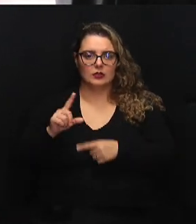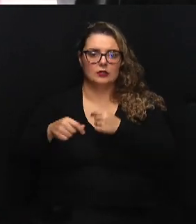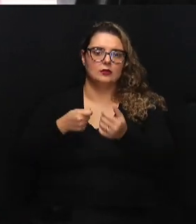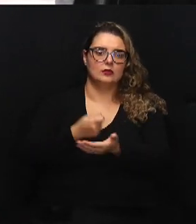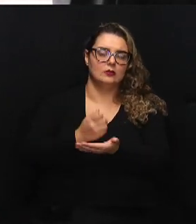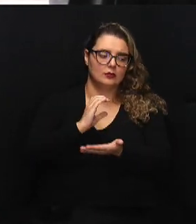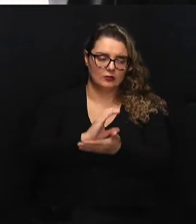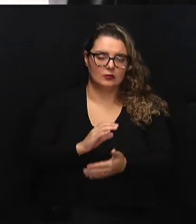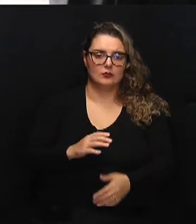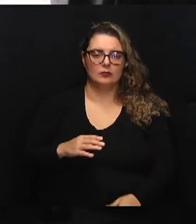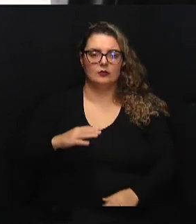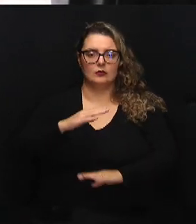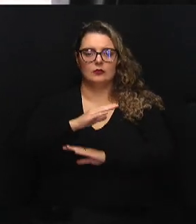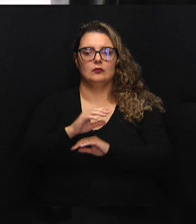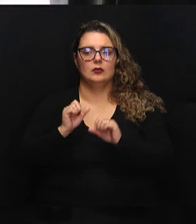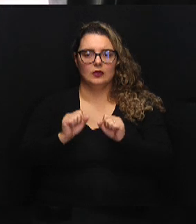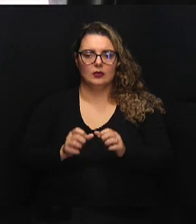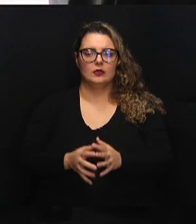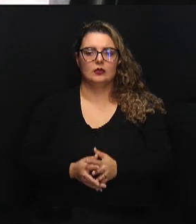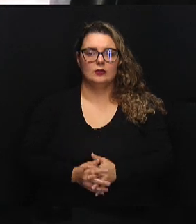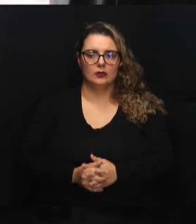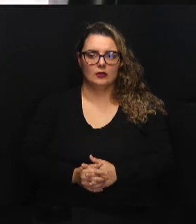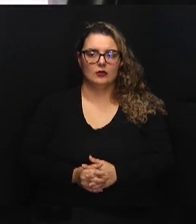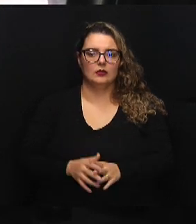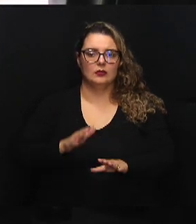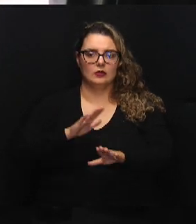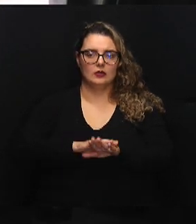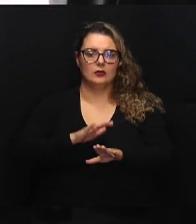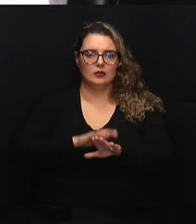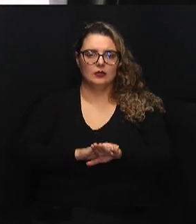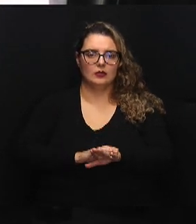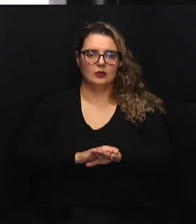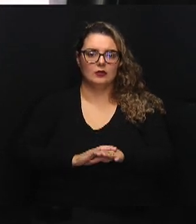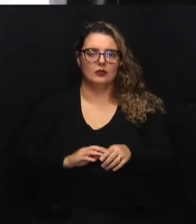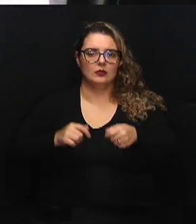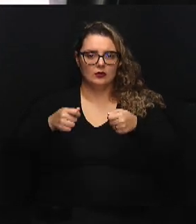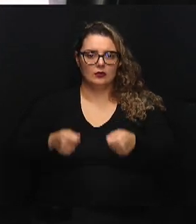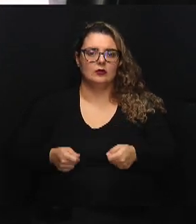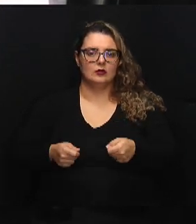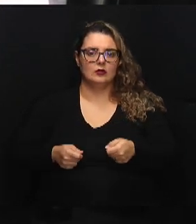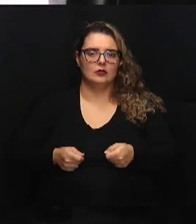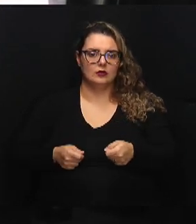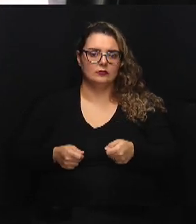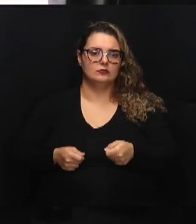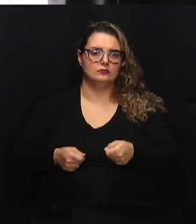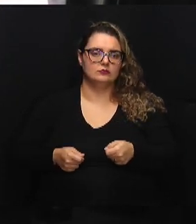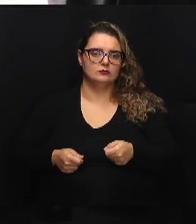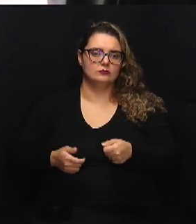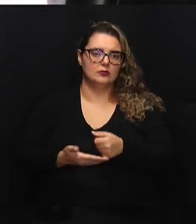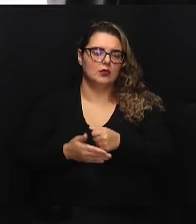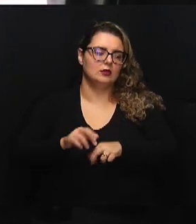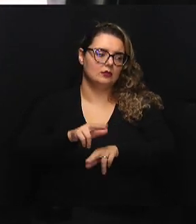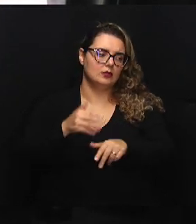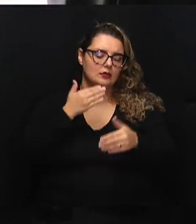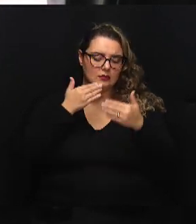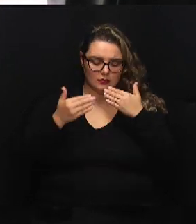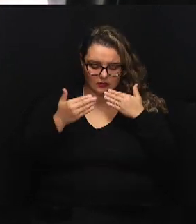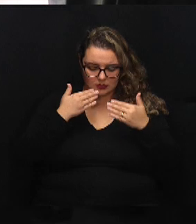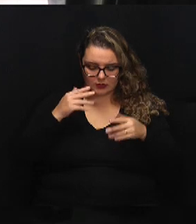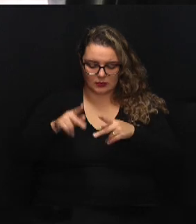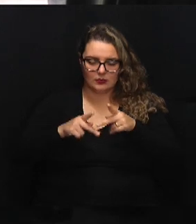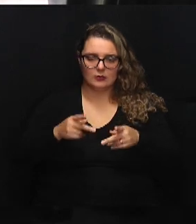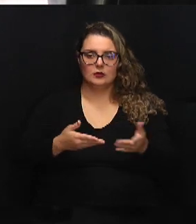a Câmara possa atuar de forma mais incisiva em cima de tantas demandas que a população